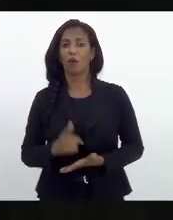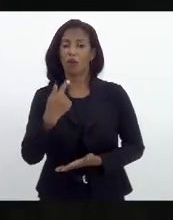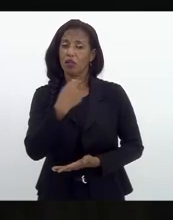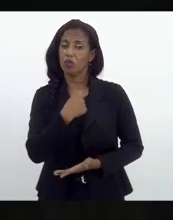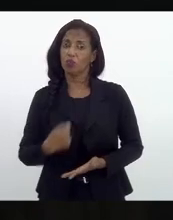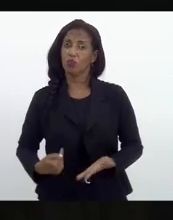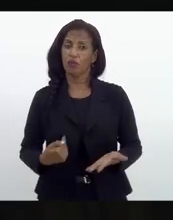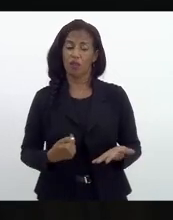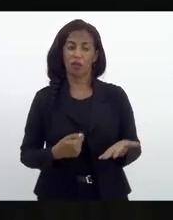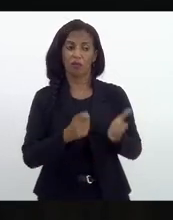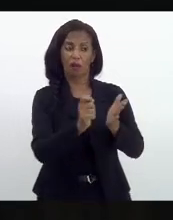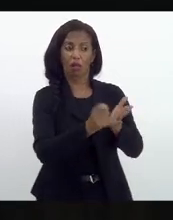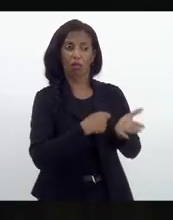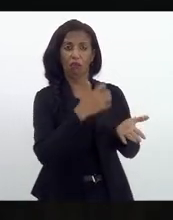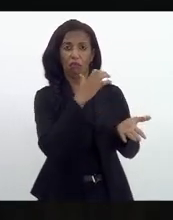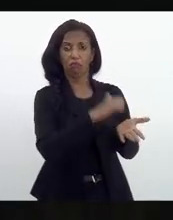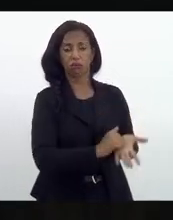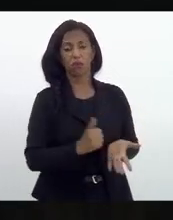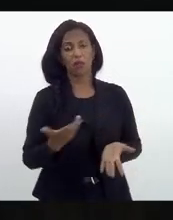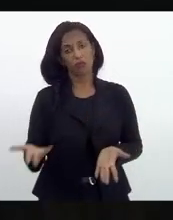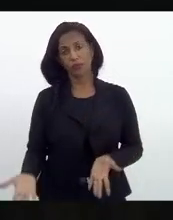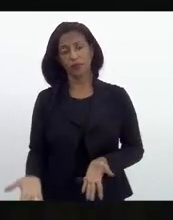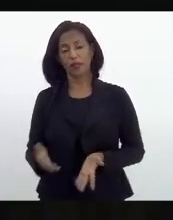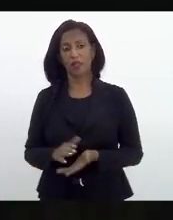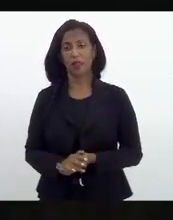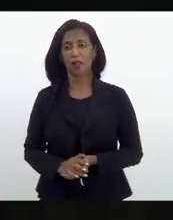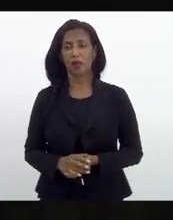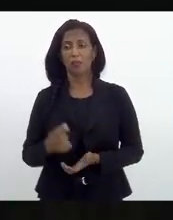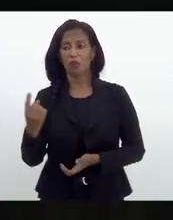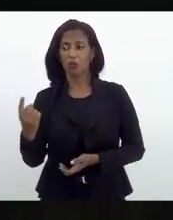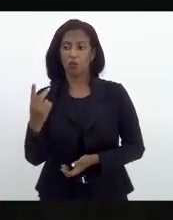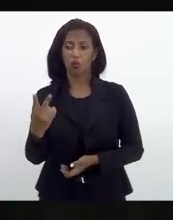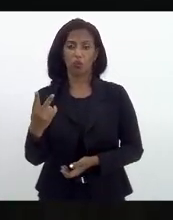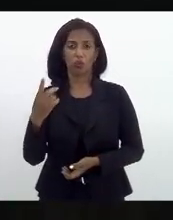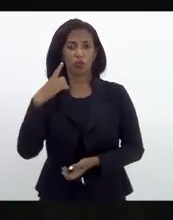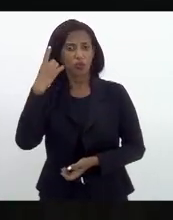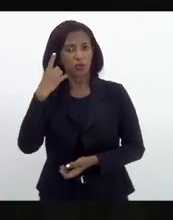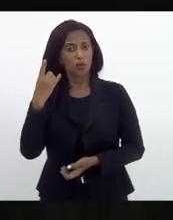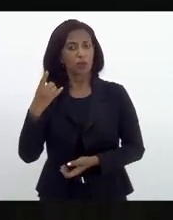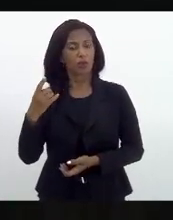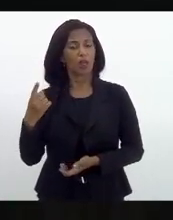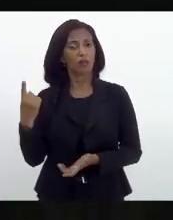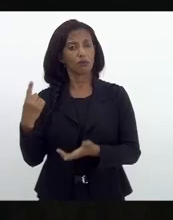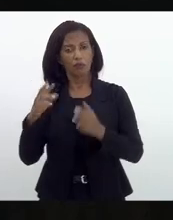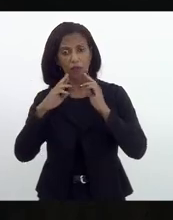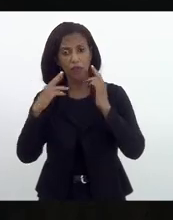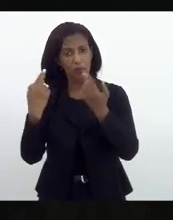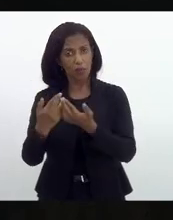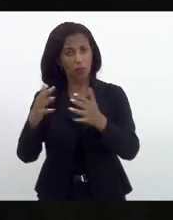mas vossa excelência pode apresentar vossa excelência mais um ou dois parlamentares fica acordado